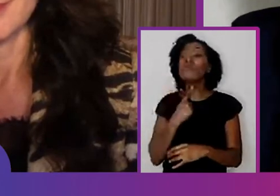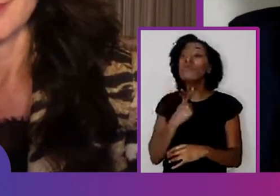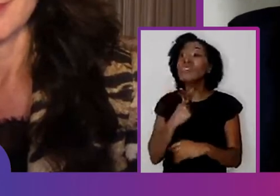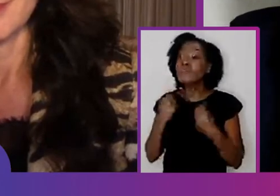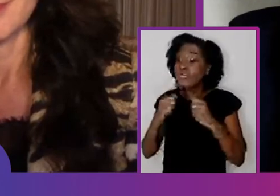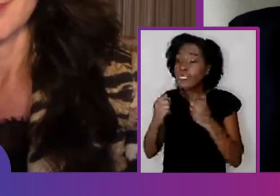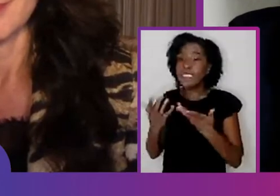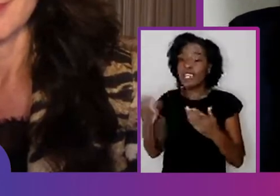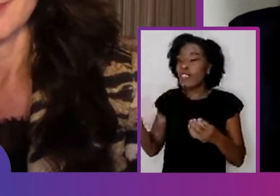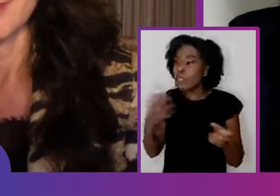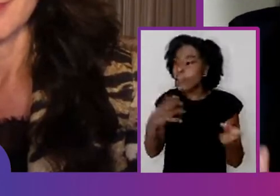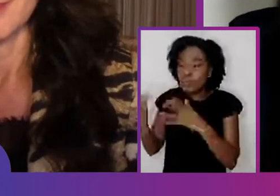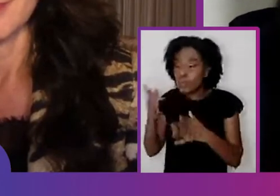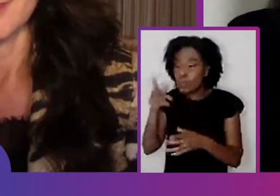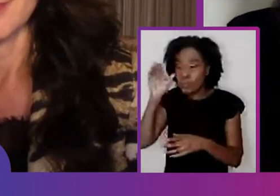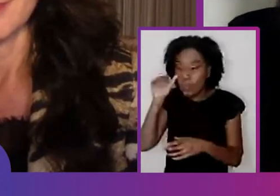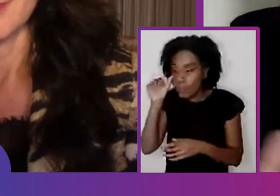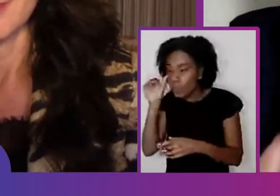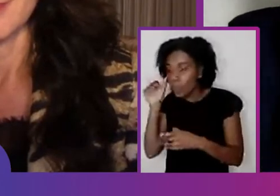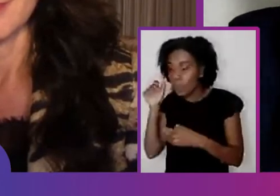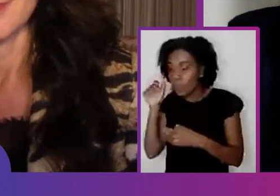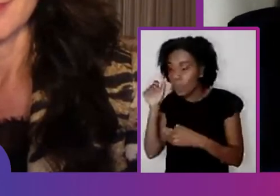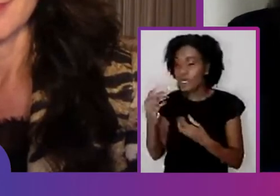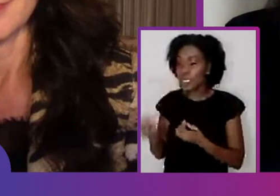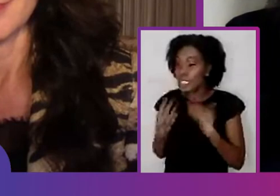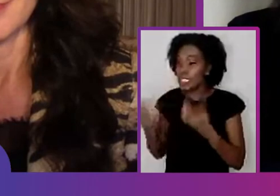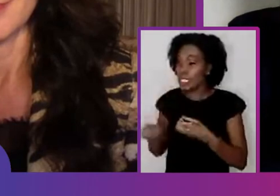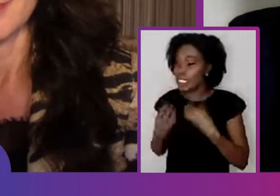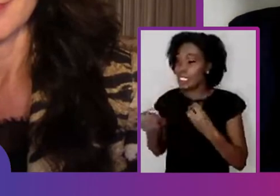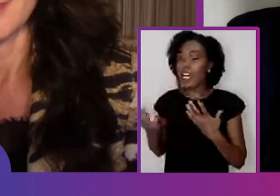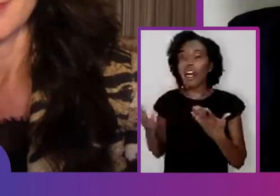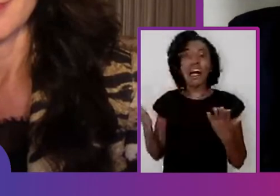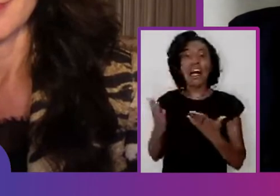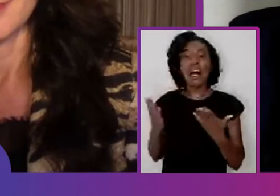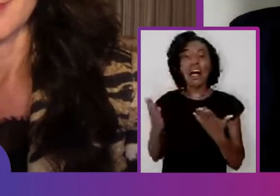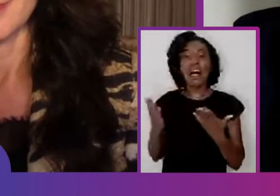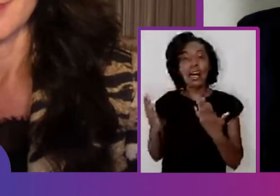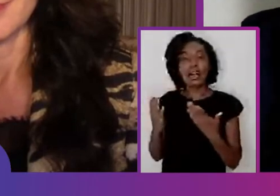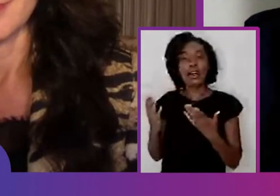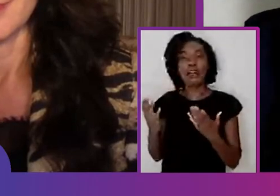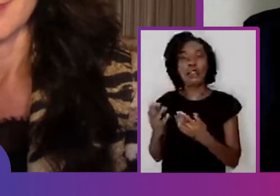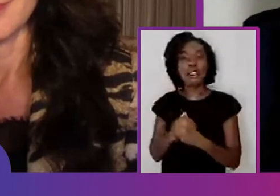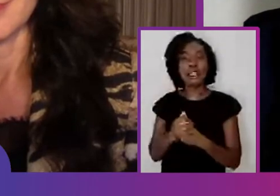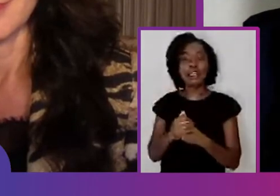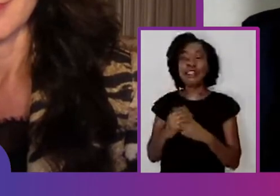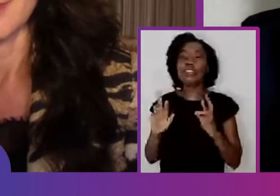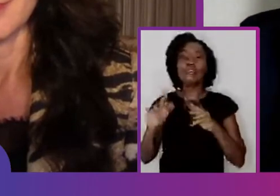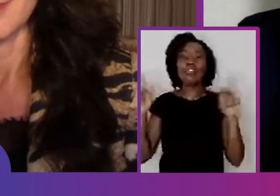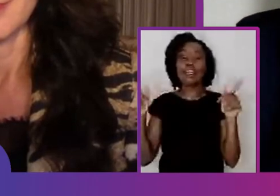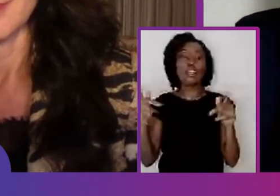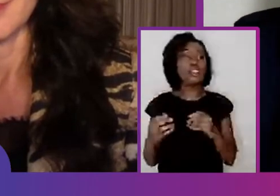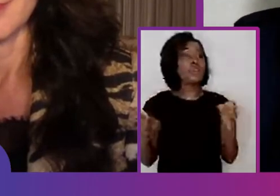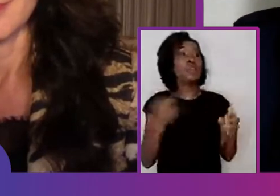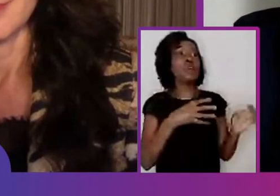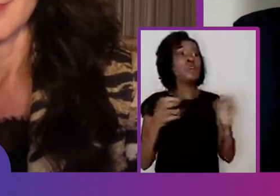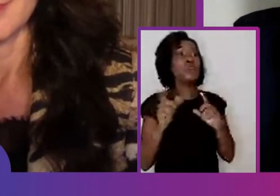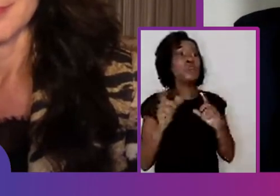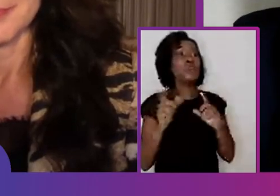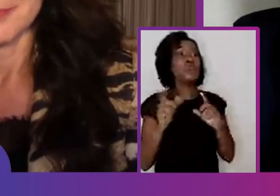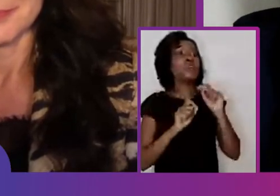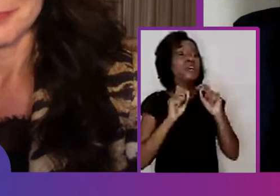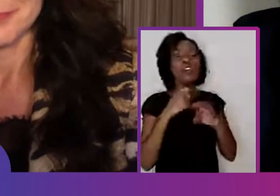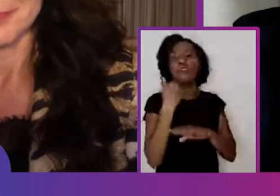novidade, de estímulo novo. Mas agora o estímulo novo, o conteúdo e a novidade estão na rua, não estão mais aqui na internet. A gente, de uma certa